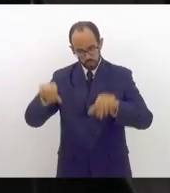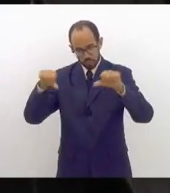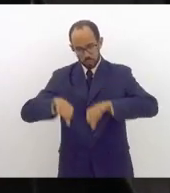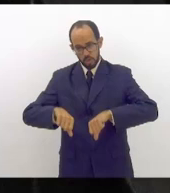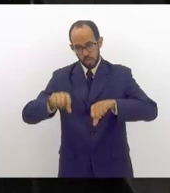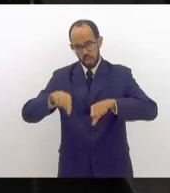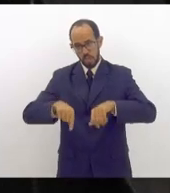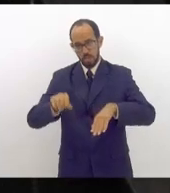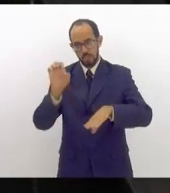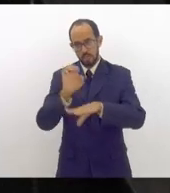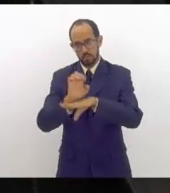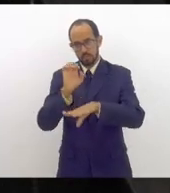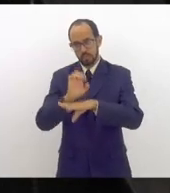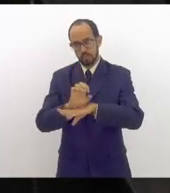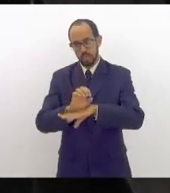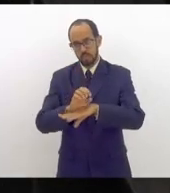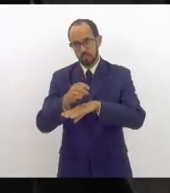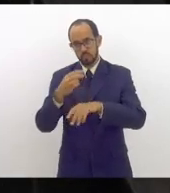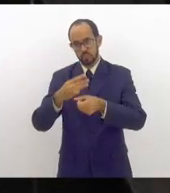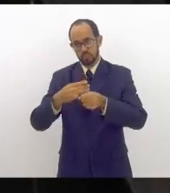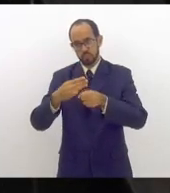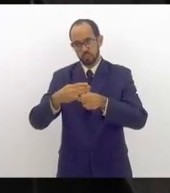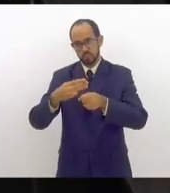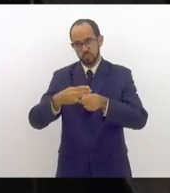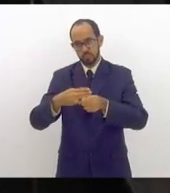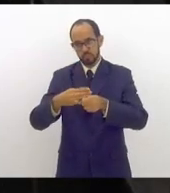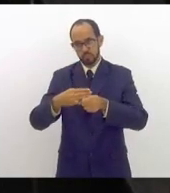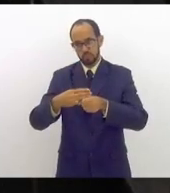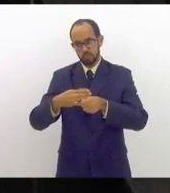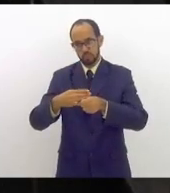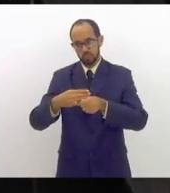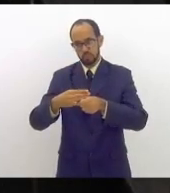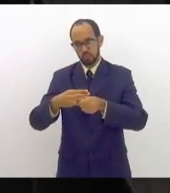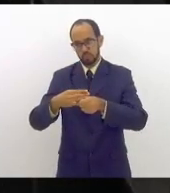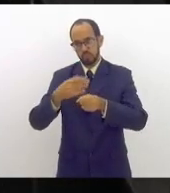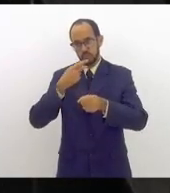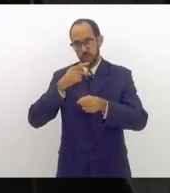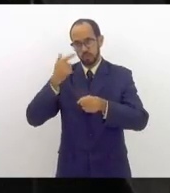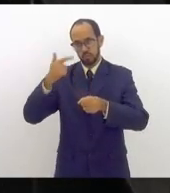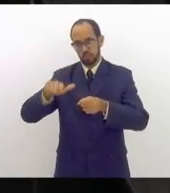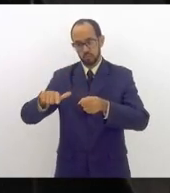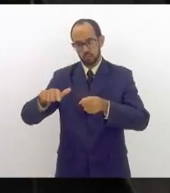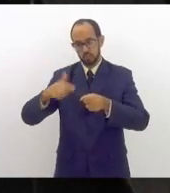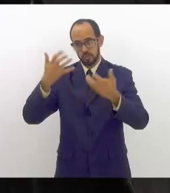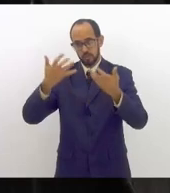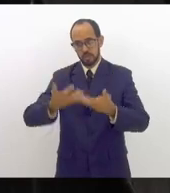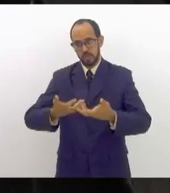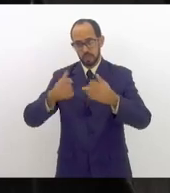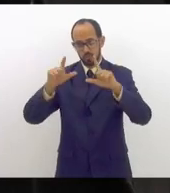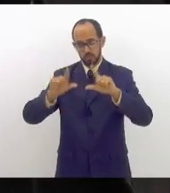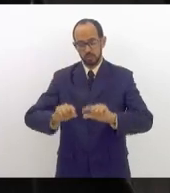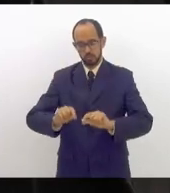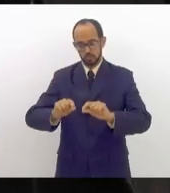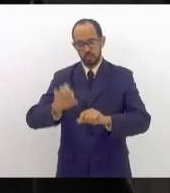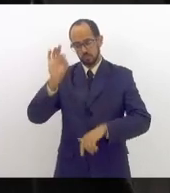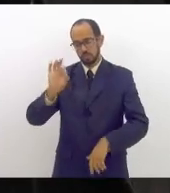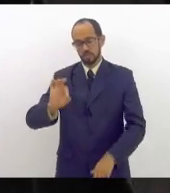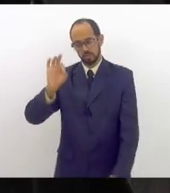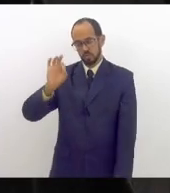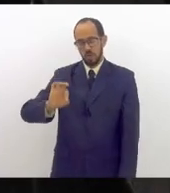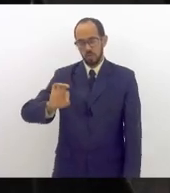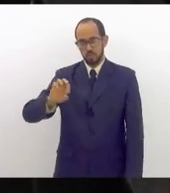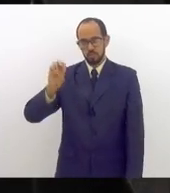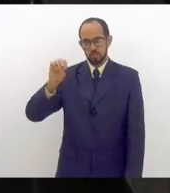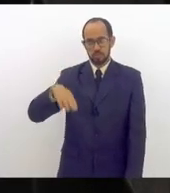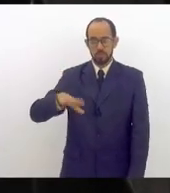os estados e para os municípios. Volto a afirmar, queremos redução de alíquota, mas